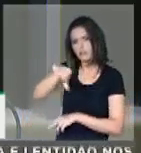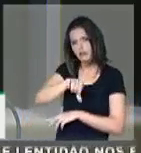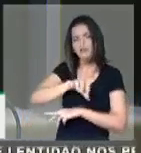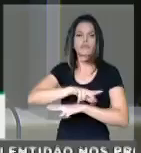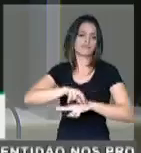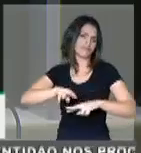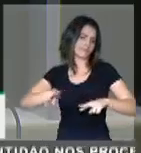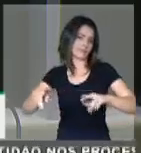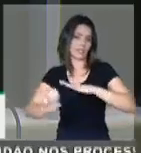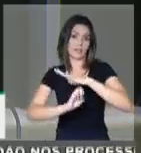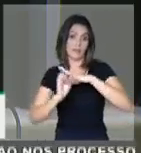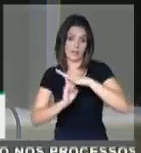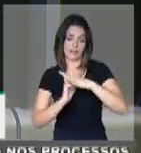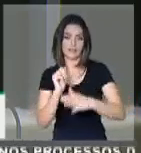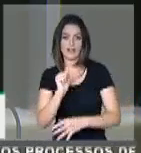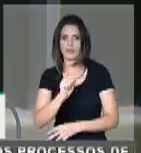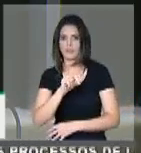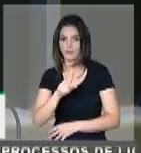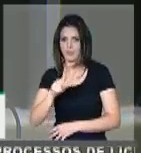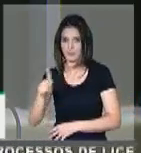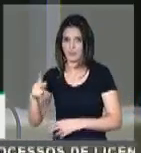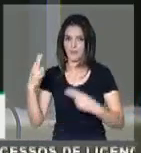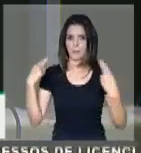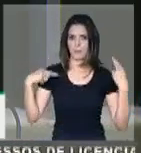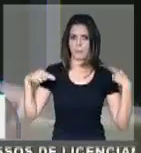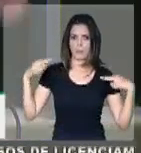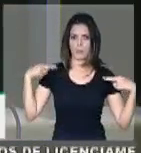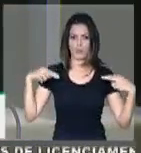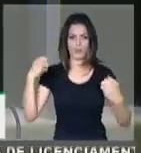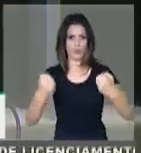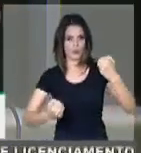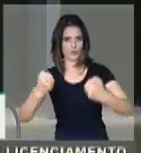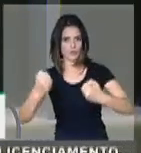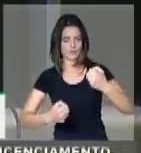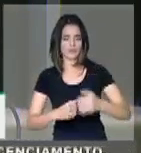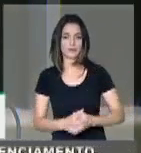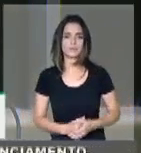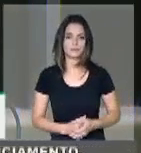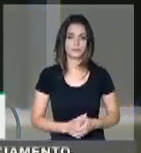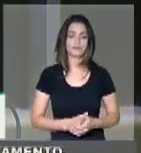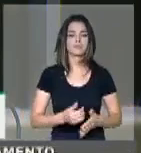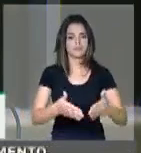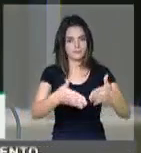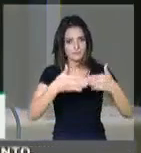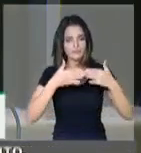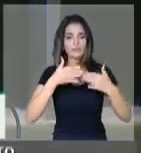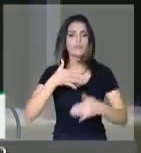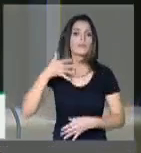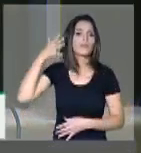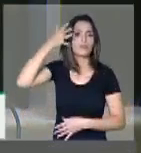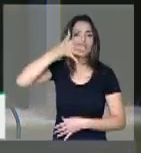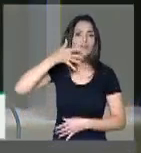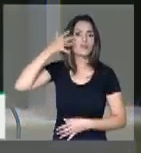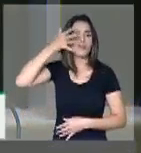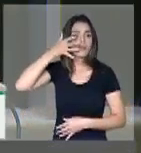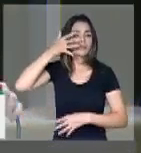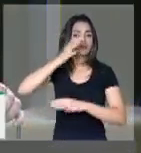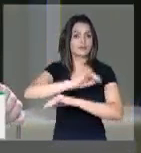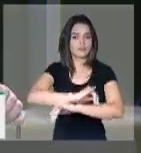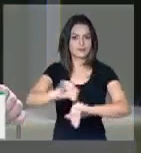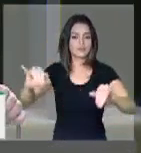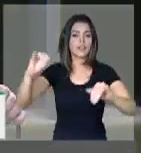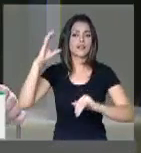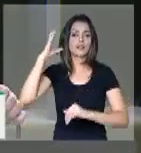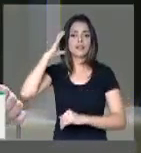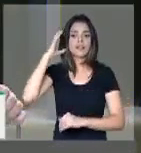esses os encaminhamentos, senhor presidente, os registros, presidente, que gostaria de fazer. É o tempo que peço para lançar a nossa